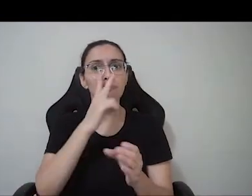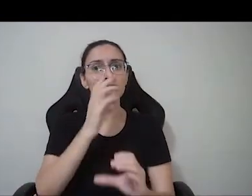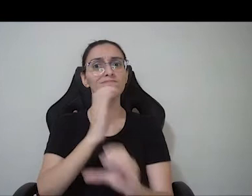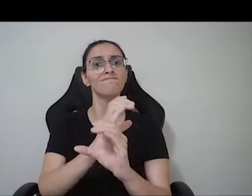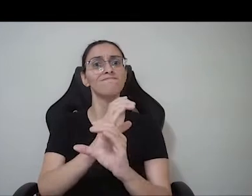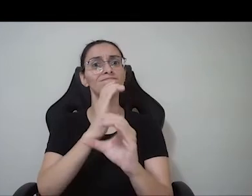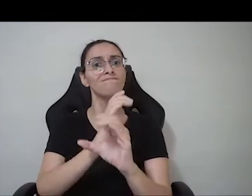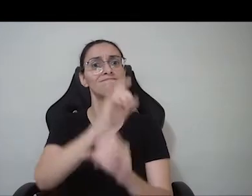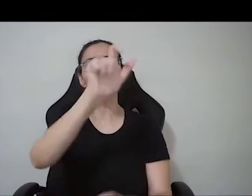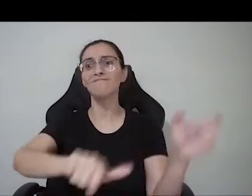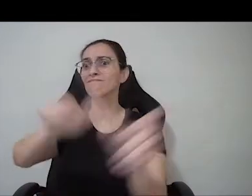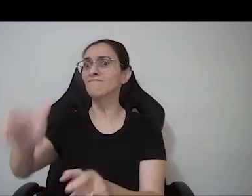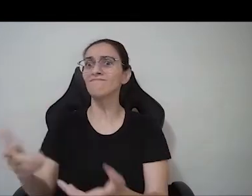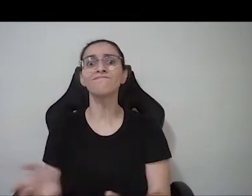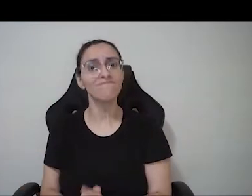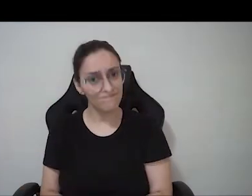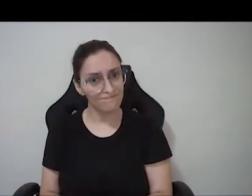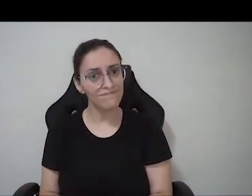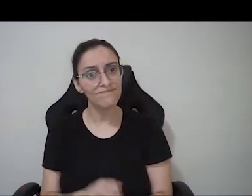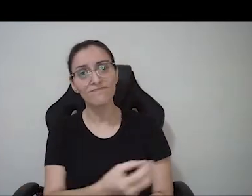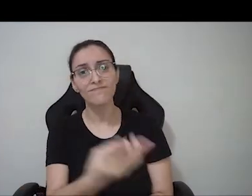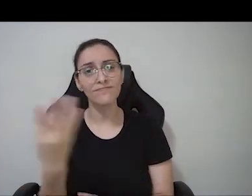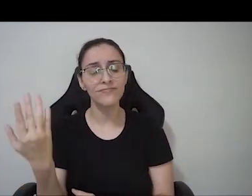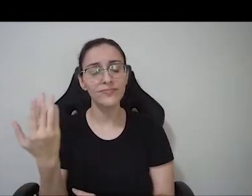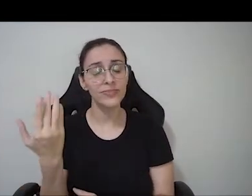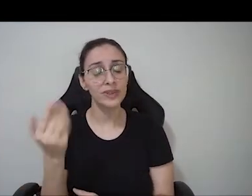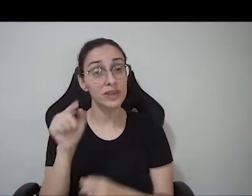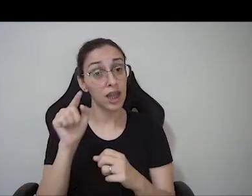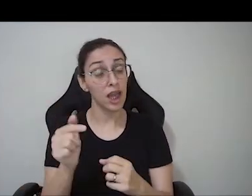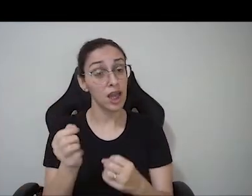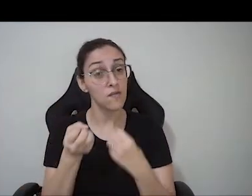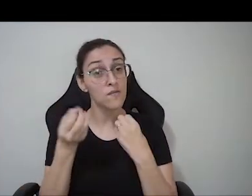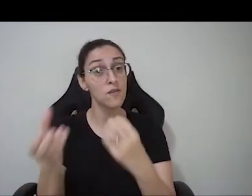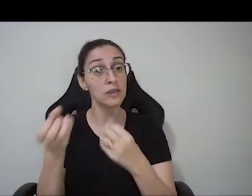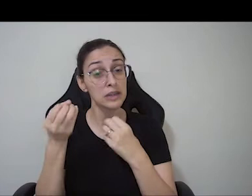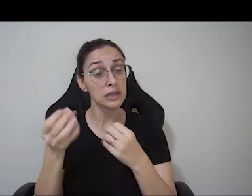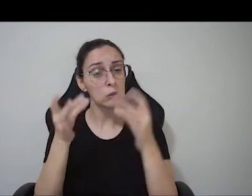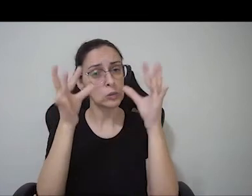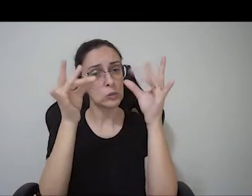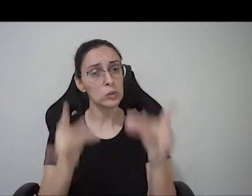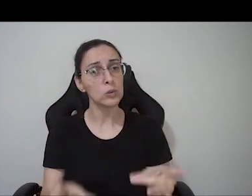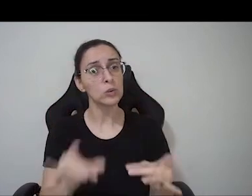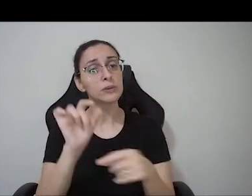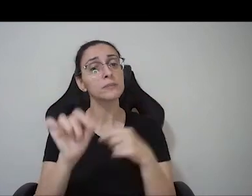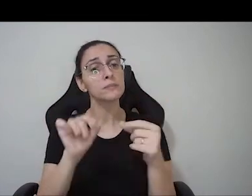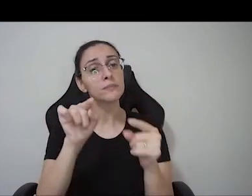gente. E aí, o dado mais destrinchado, assim,